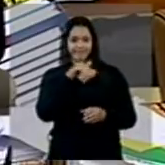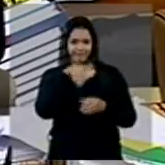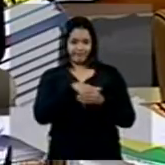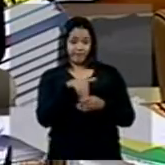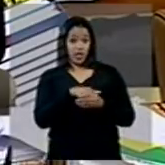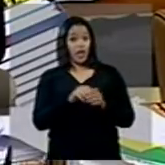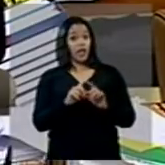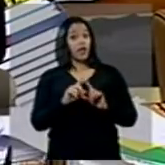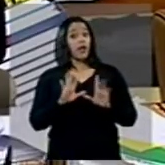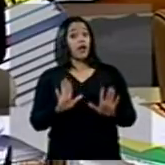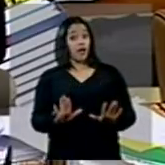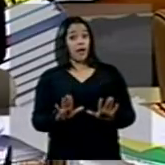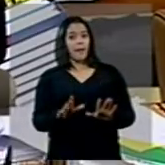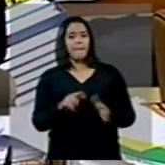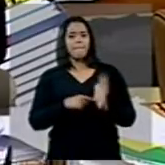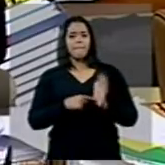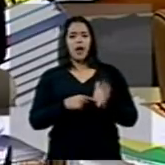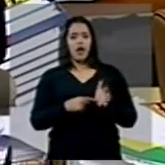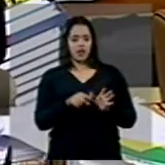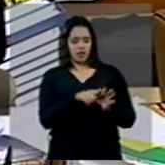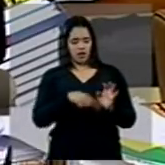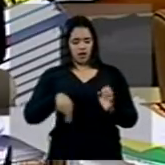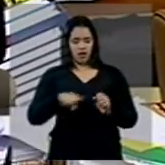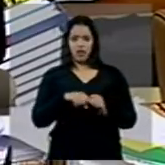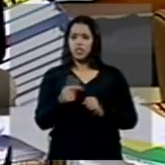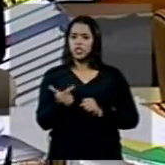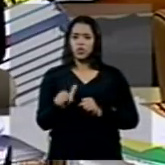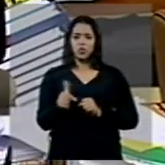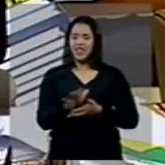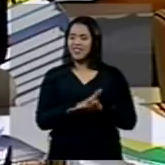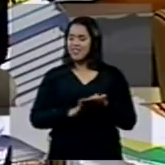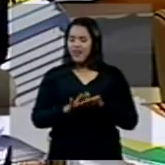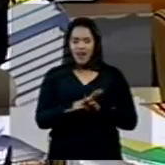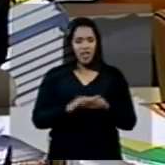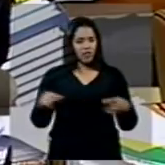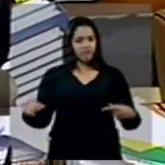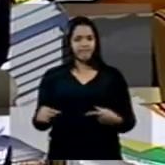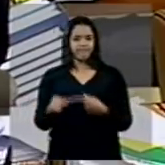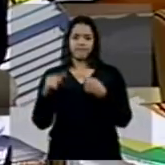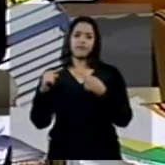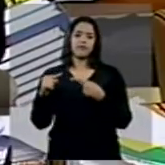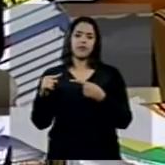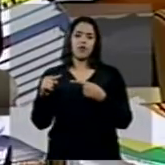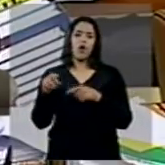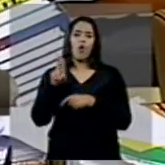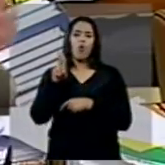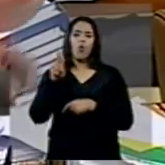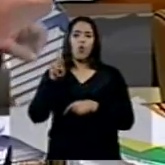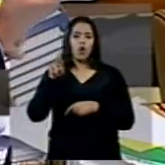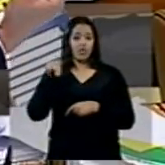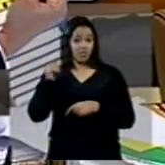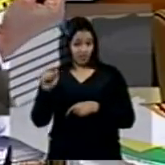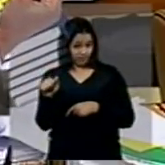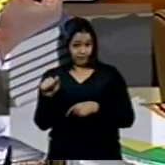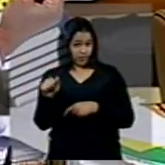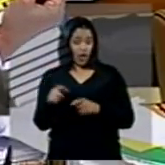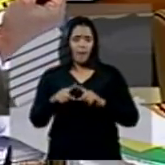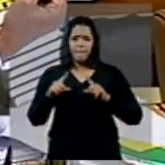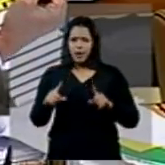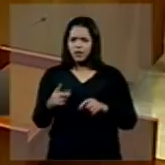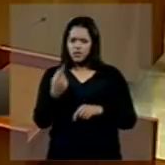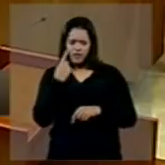desde que a máquina de identificar não tenha nenhuma conexão com a urna eletrônica. Agora, a partir